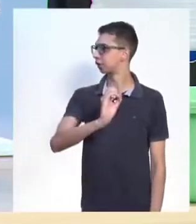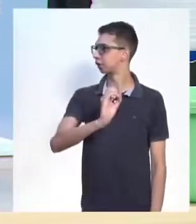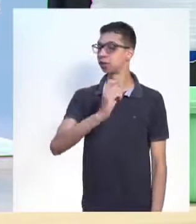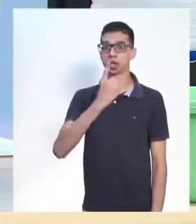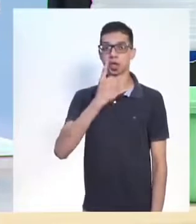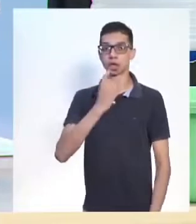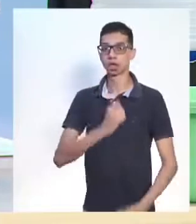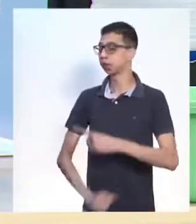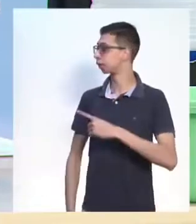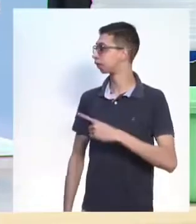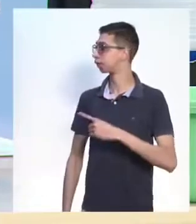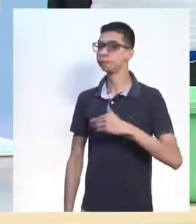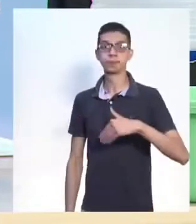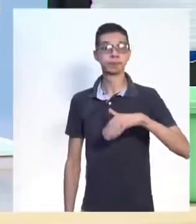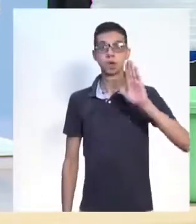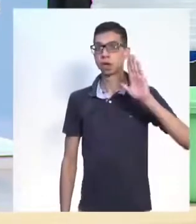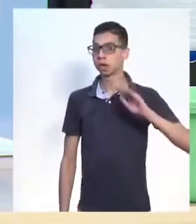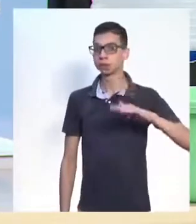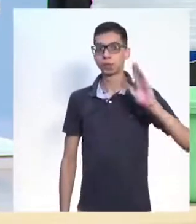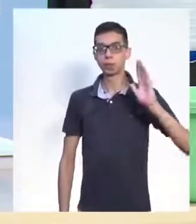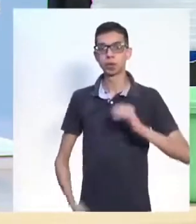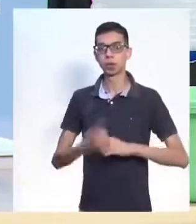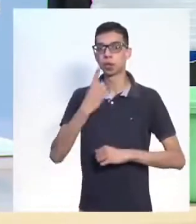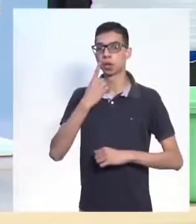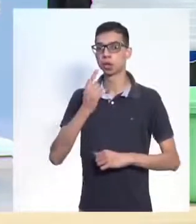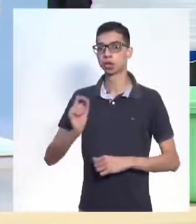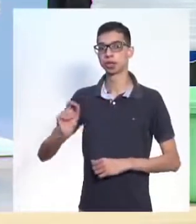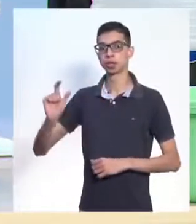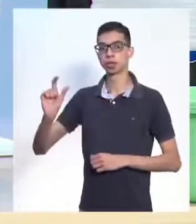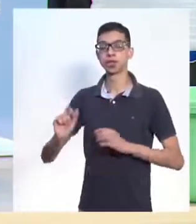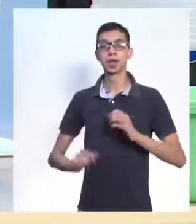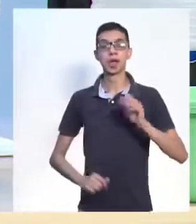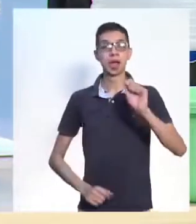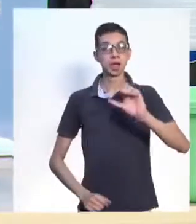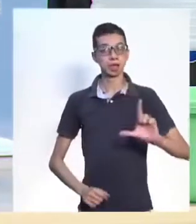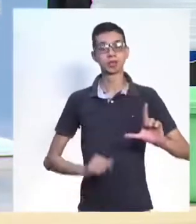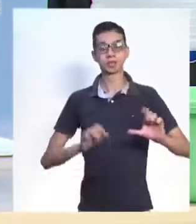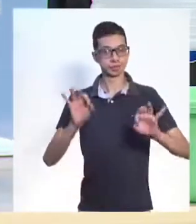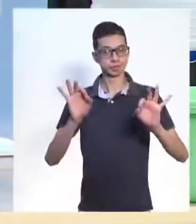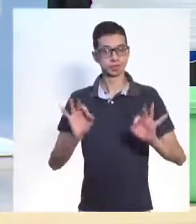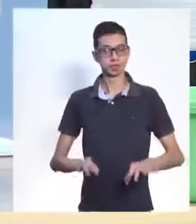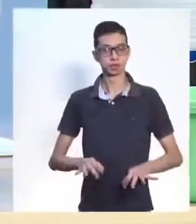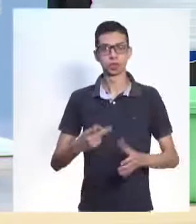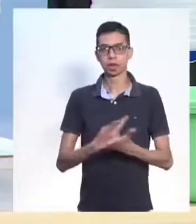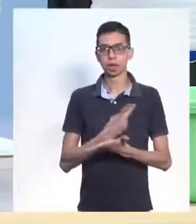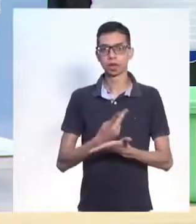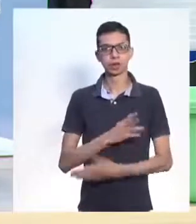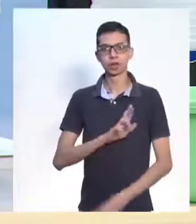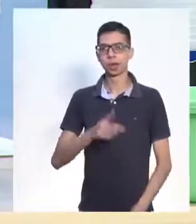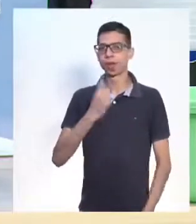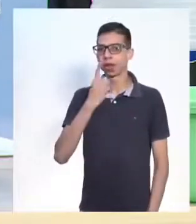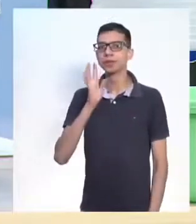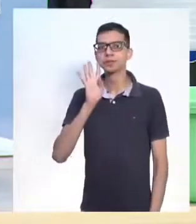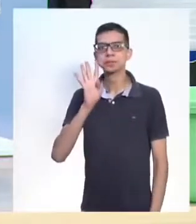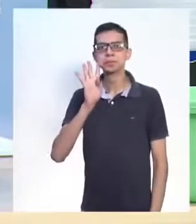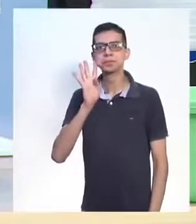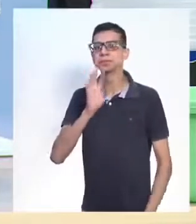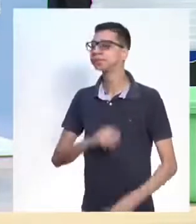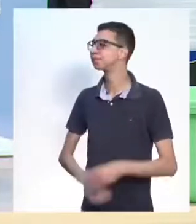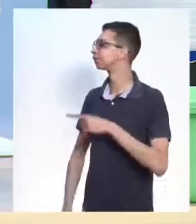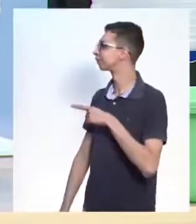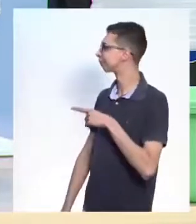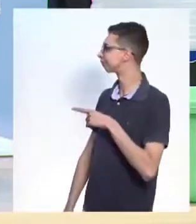ó, e está subindo. E a outra também está subindo, ó. Quem tá subindo? Ó, deu certo. Ó. Deu errado não, tá Bacana. subindo aqui, ó, marquinha